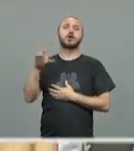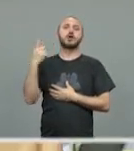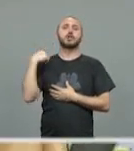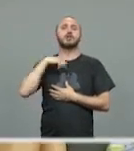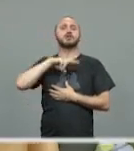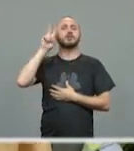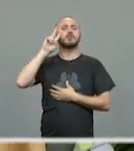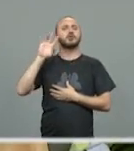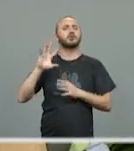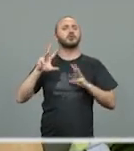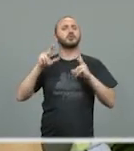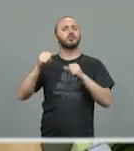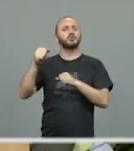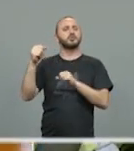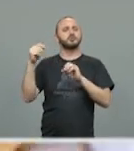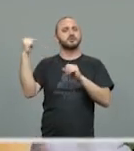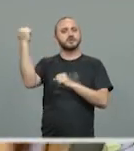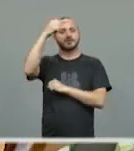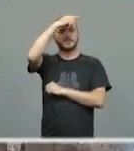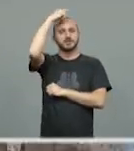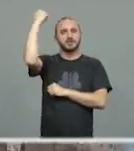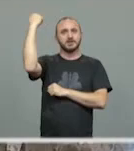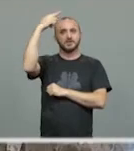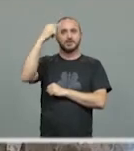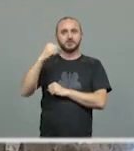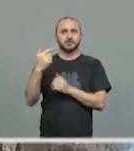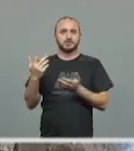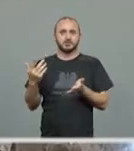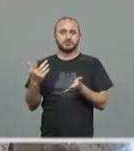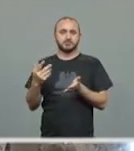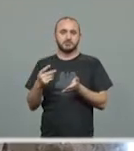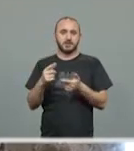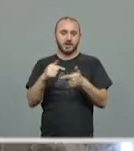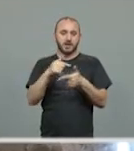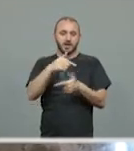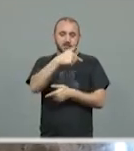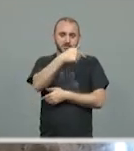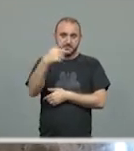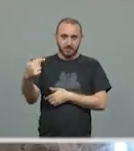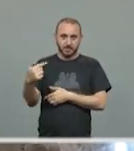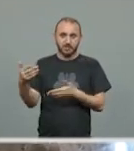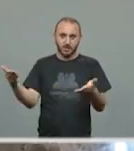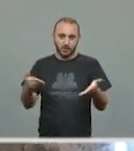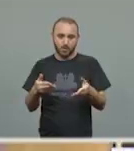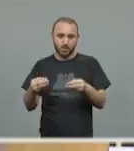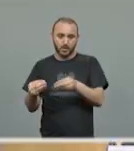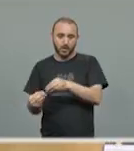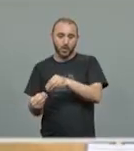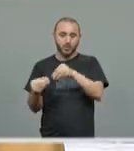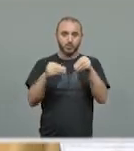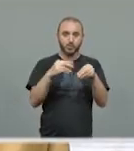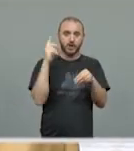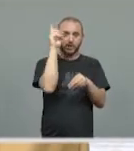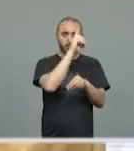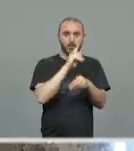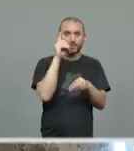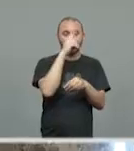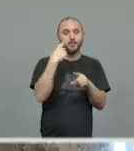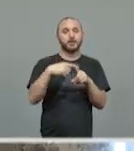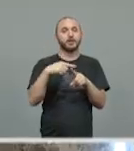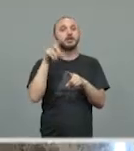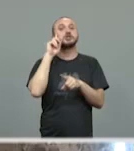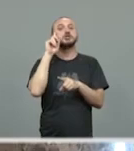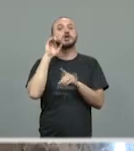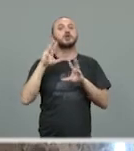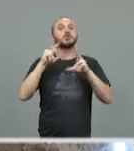que excepcionalmente caiu durante a semana e transposta foi para o domingo, porque dia de todos